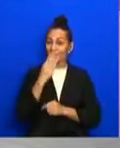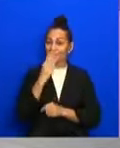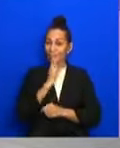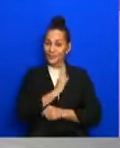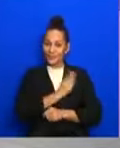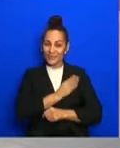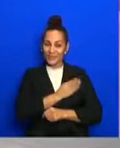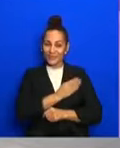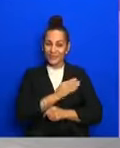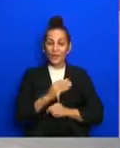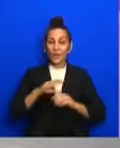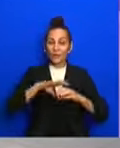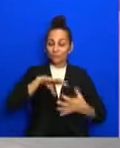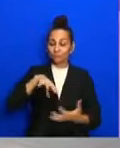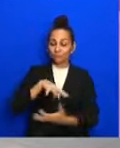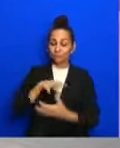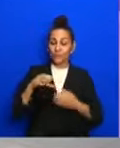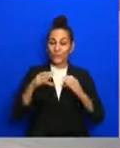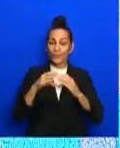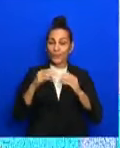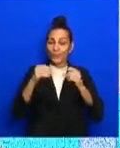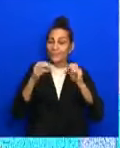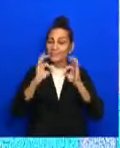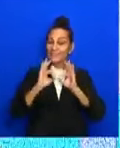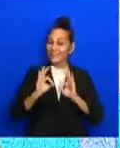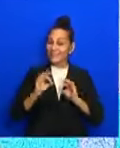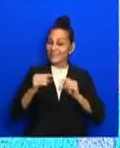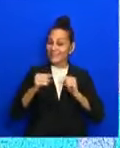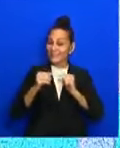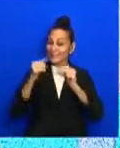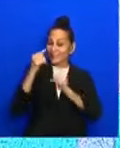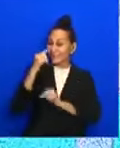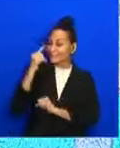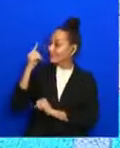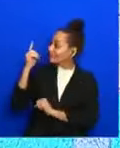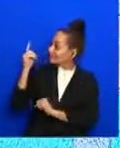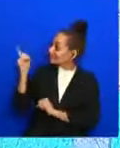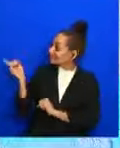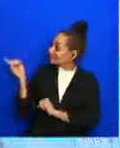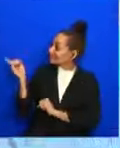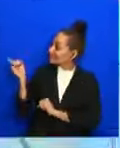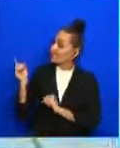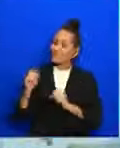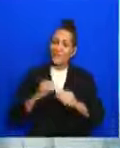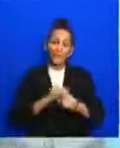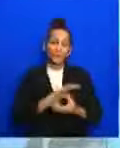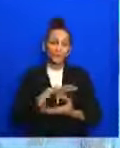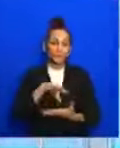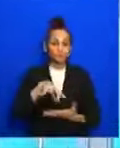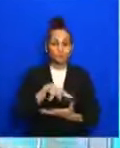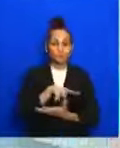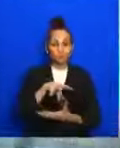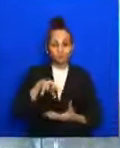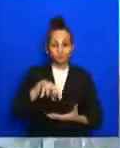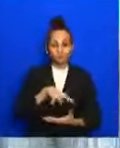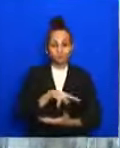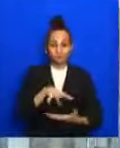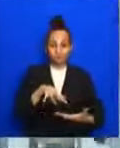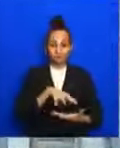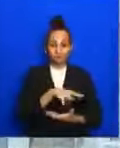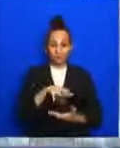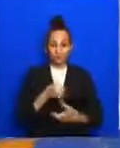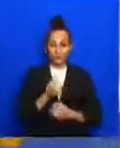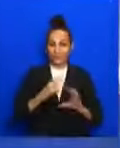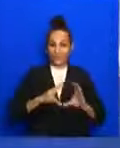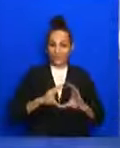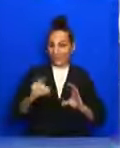time do coração. Globo ligado, bolas posicionadas. Valendo. Globo recarregado,